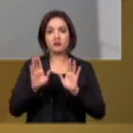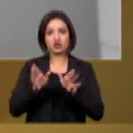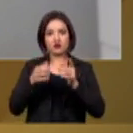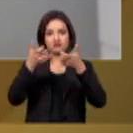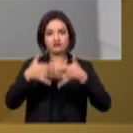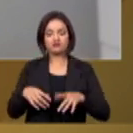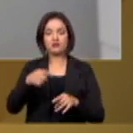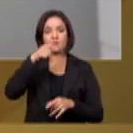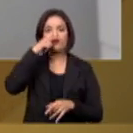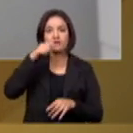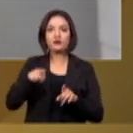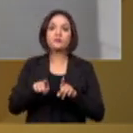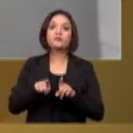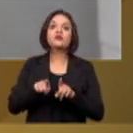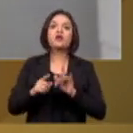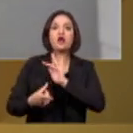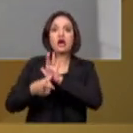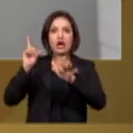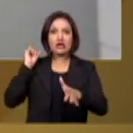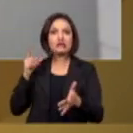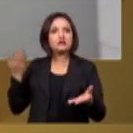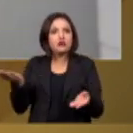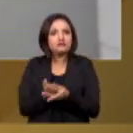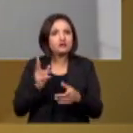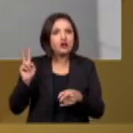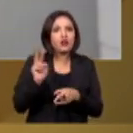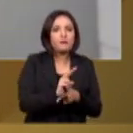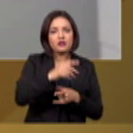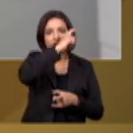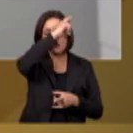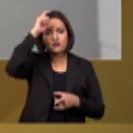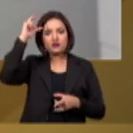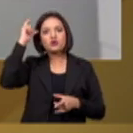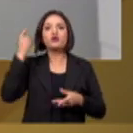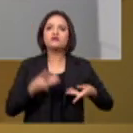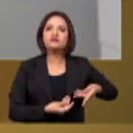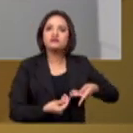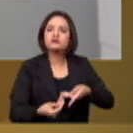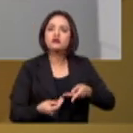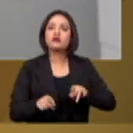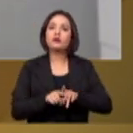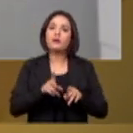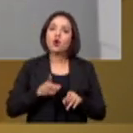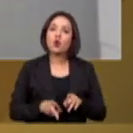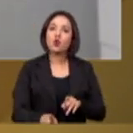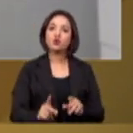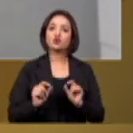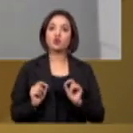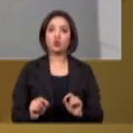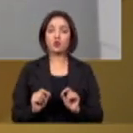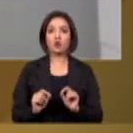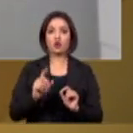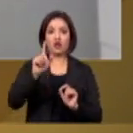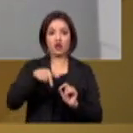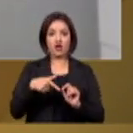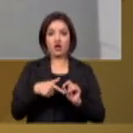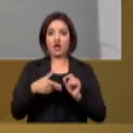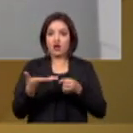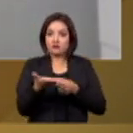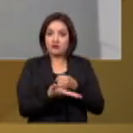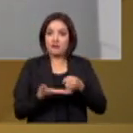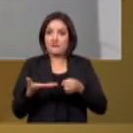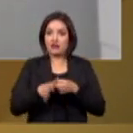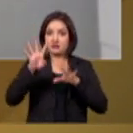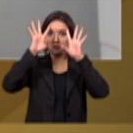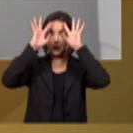ela me disse que tava uma bosta ainda continua disciplinar os procedimentos eletivos que jogam direção daquele tribunal e